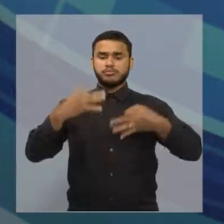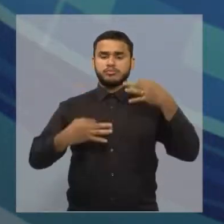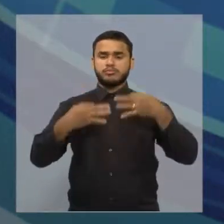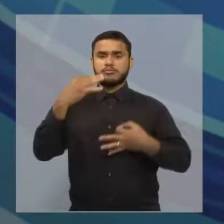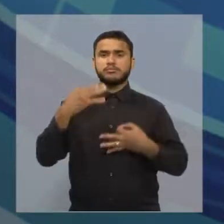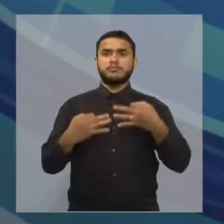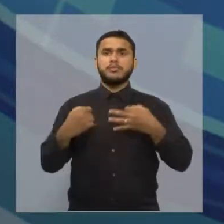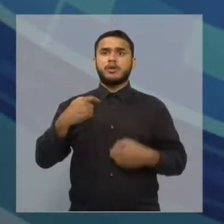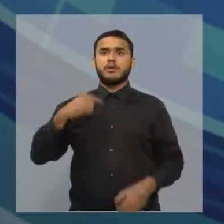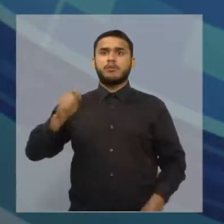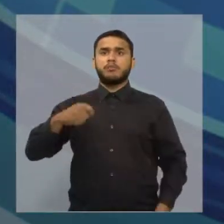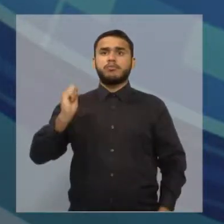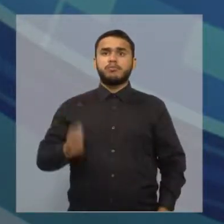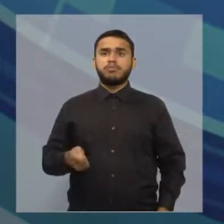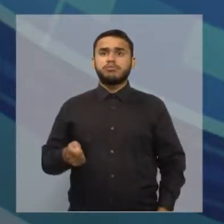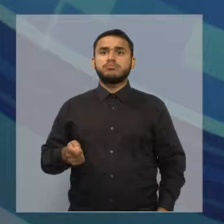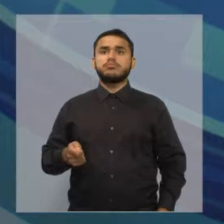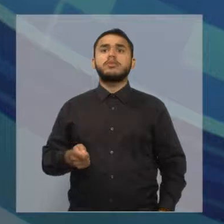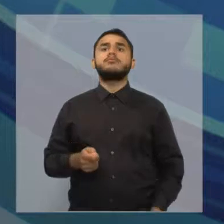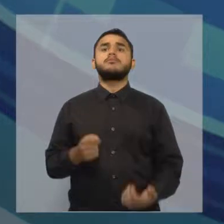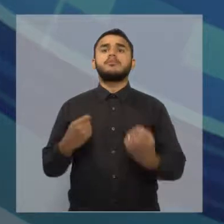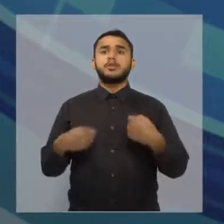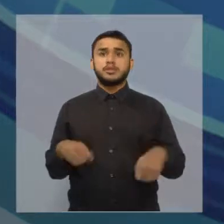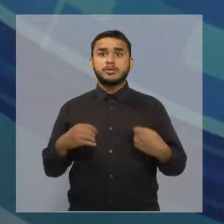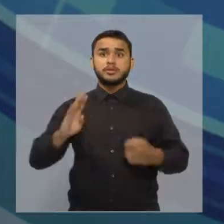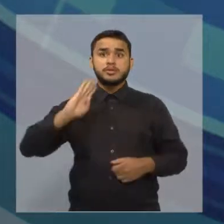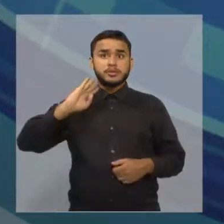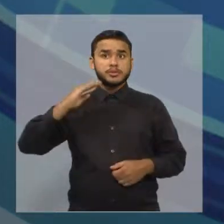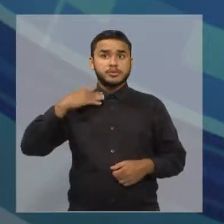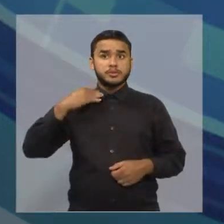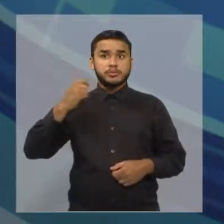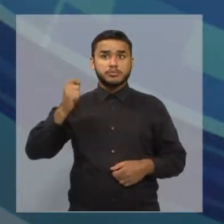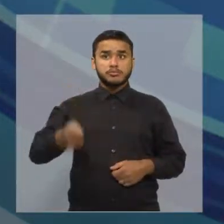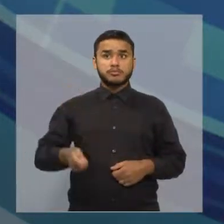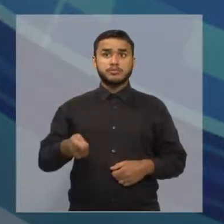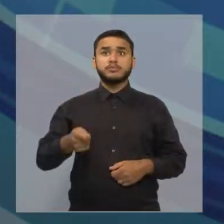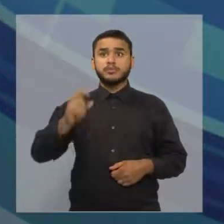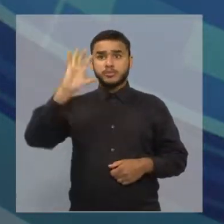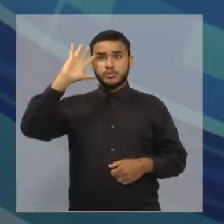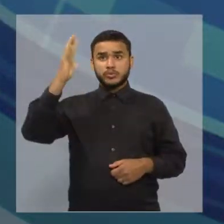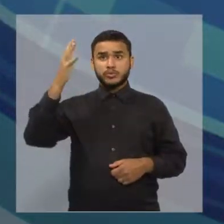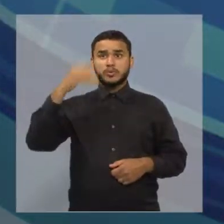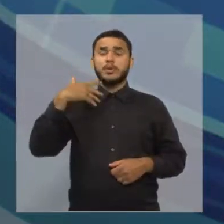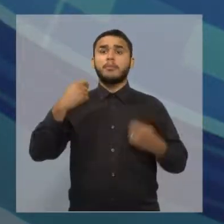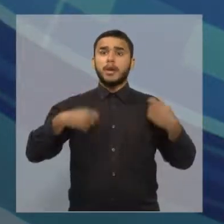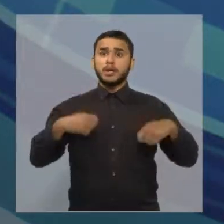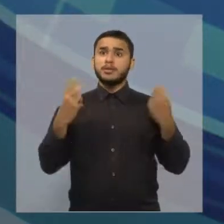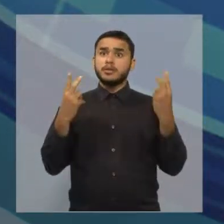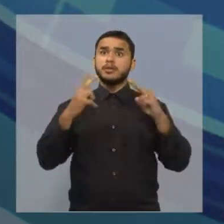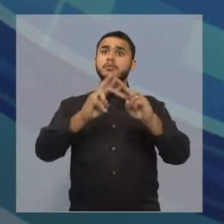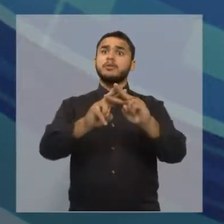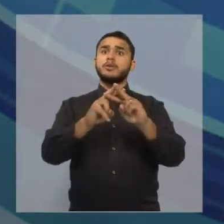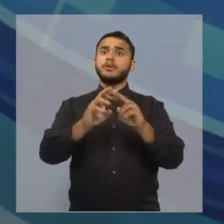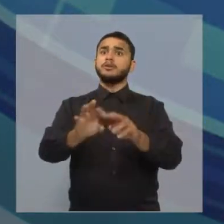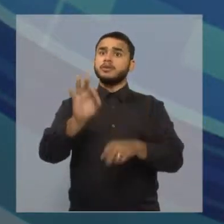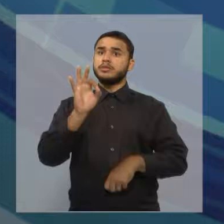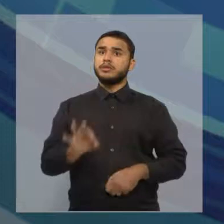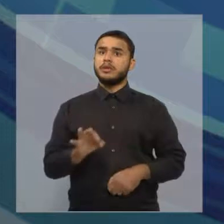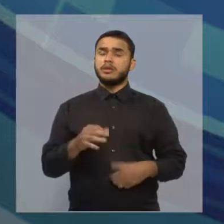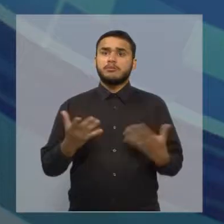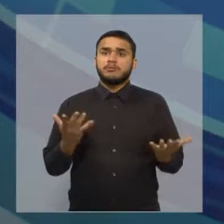sentenças judiciais devam ter consequências. O Brasil ser um país onde sentença judicial não